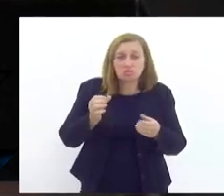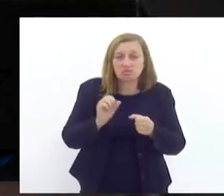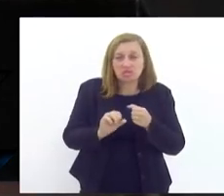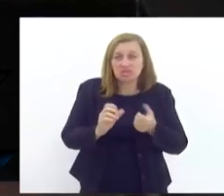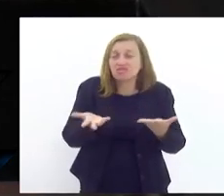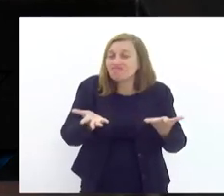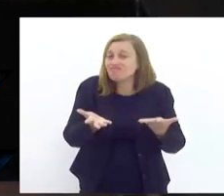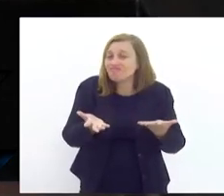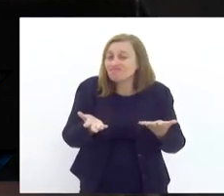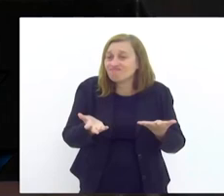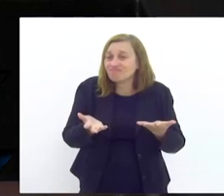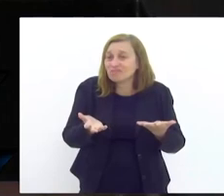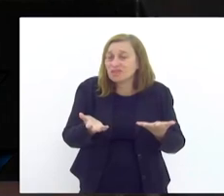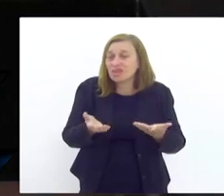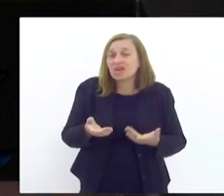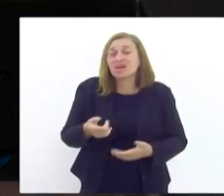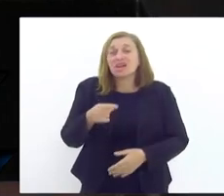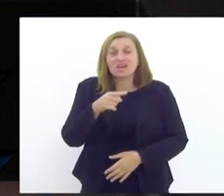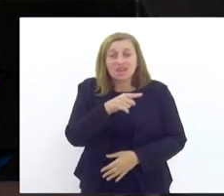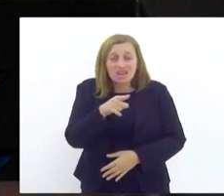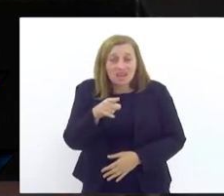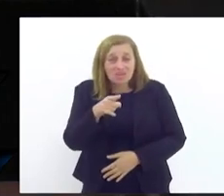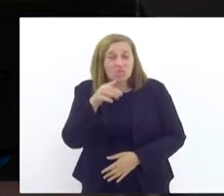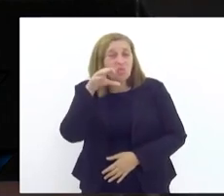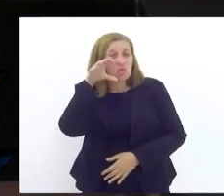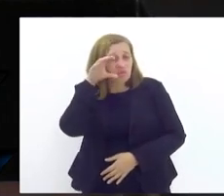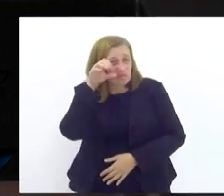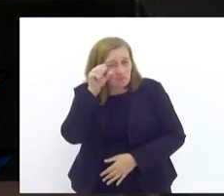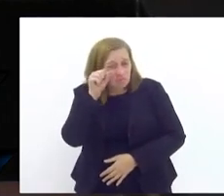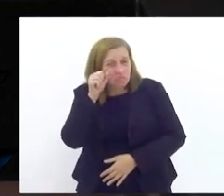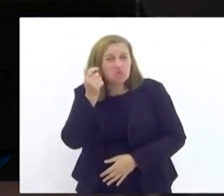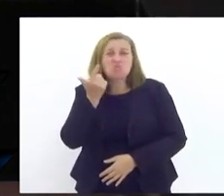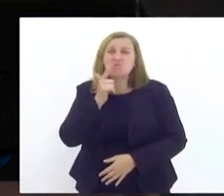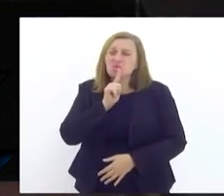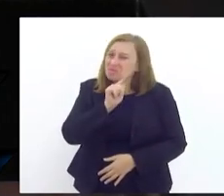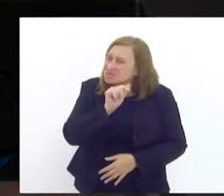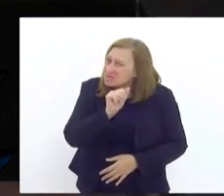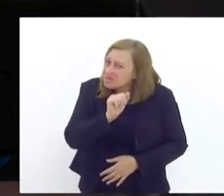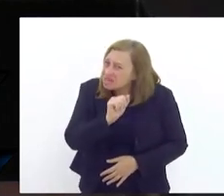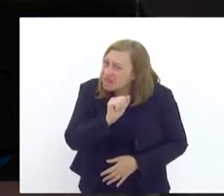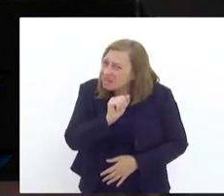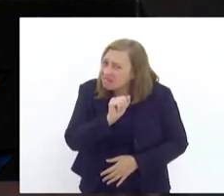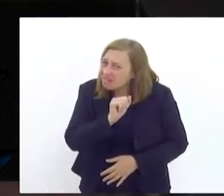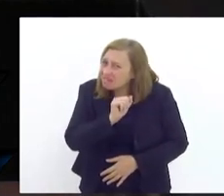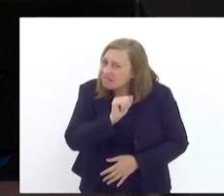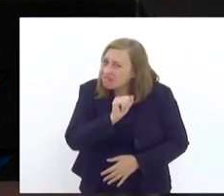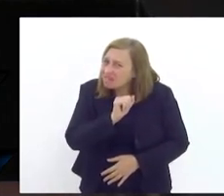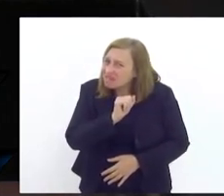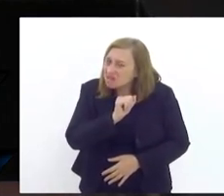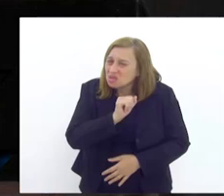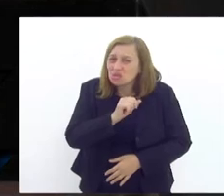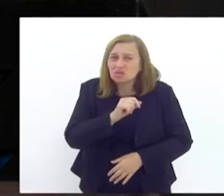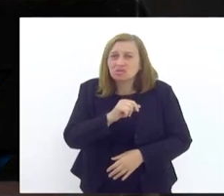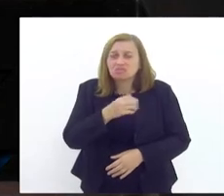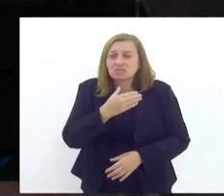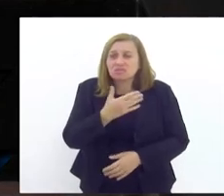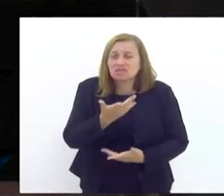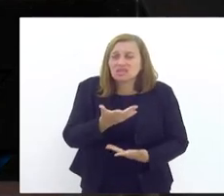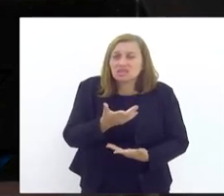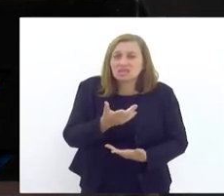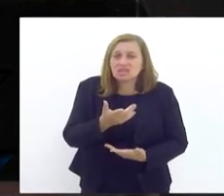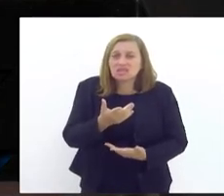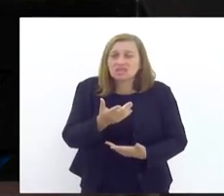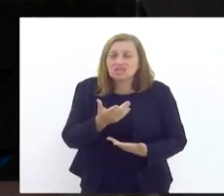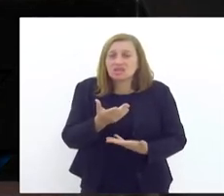e esse pessoal consegue dormir esse pessoal consegue diante de desse grave fato